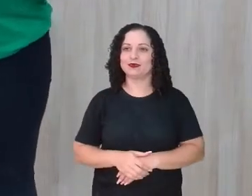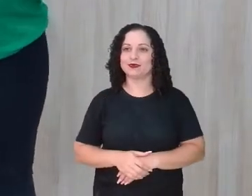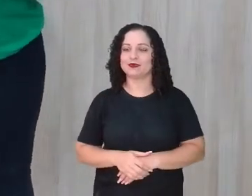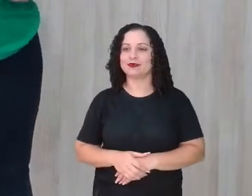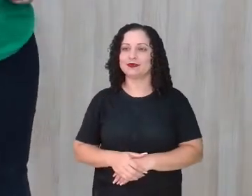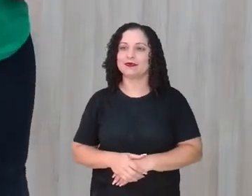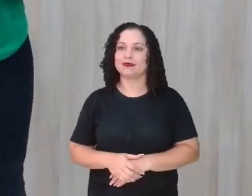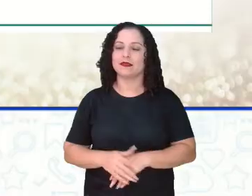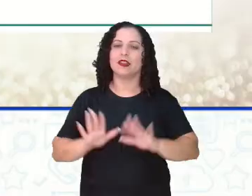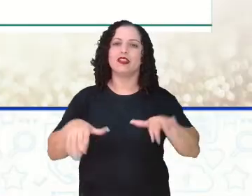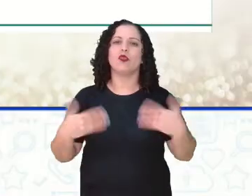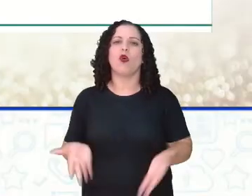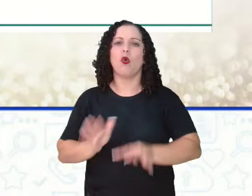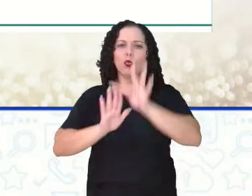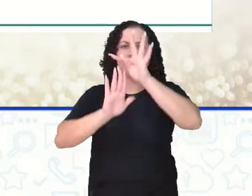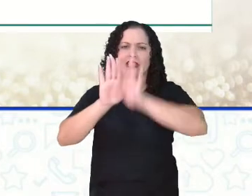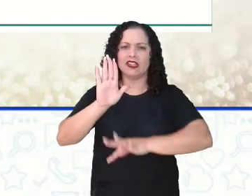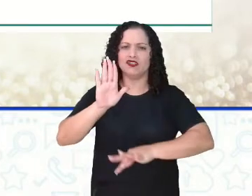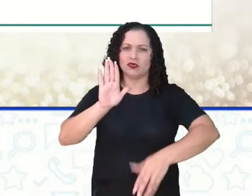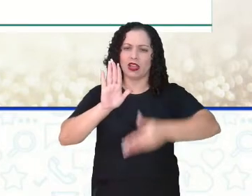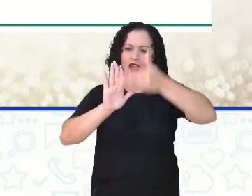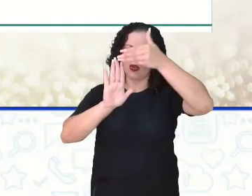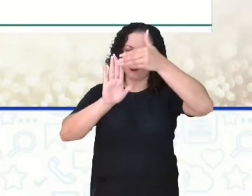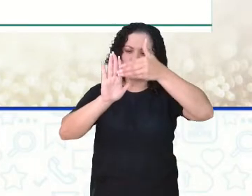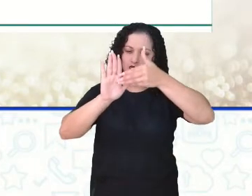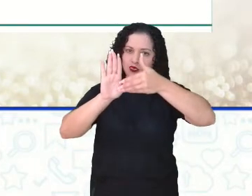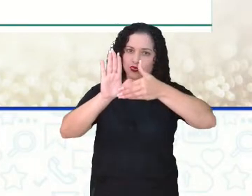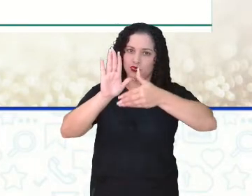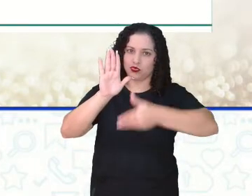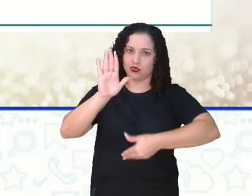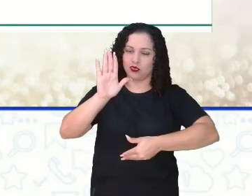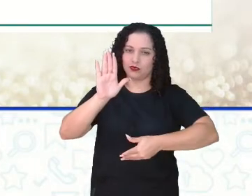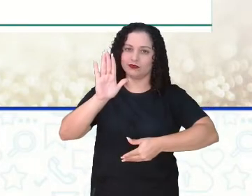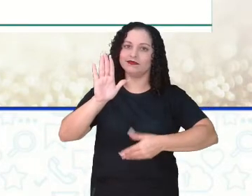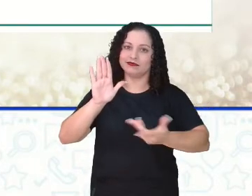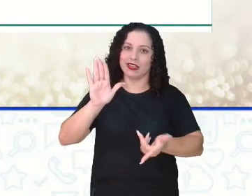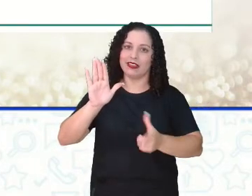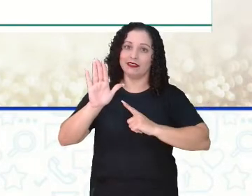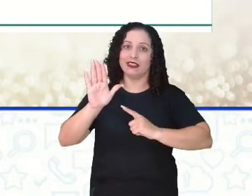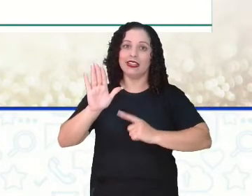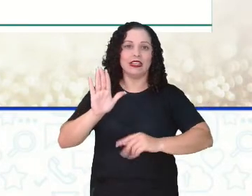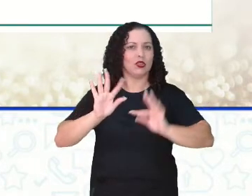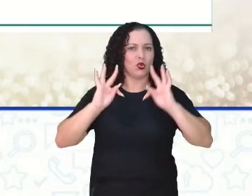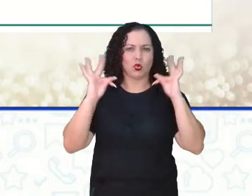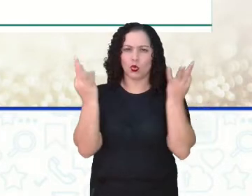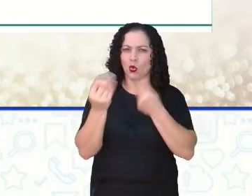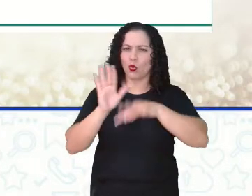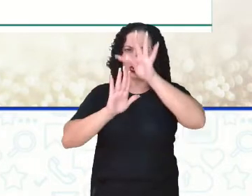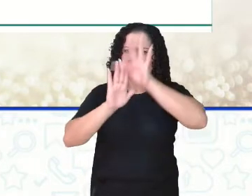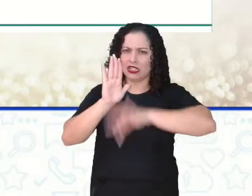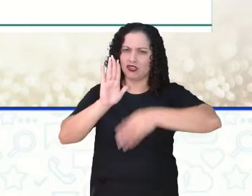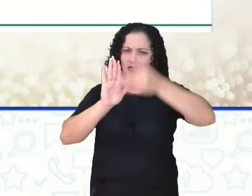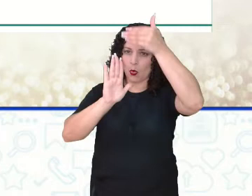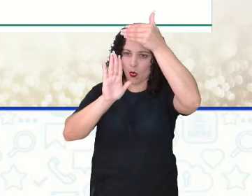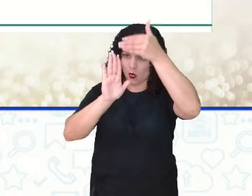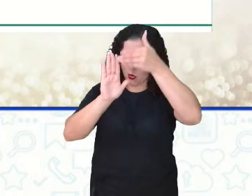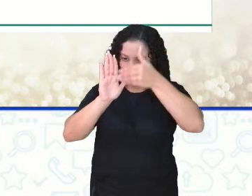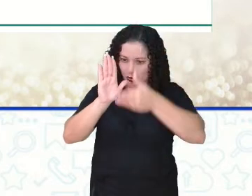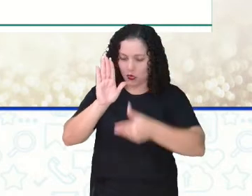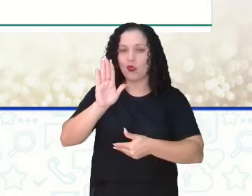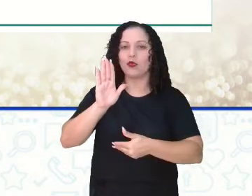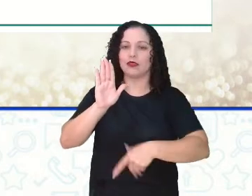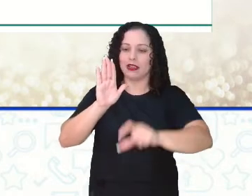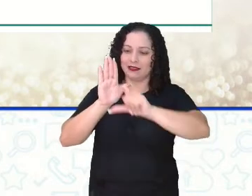E qual é o corpo do texto? Lembram que no início eu li a notícia completa, né? Eu mostrei para vocês a notícia completa? São os dois